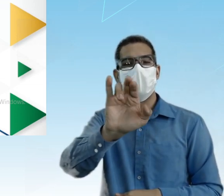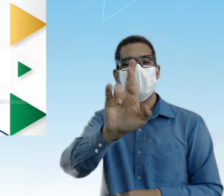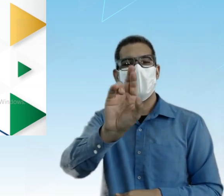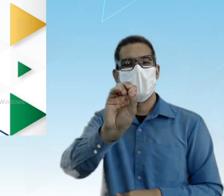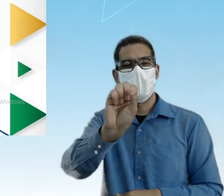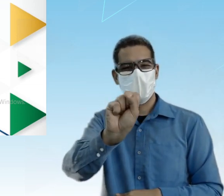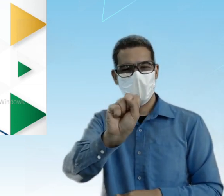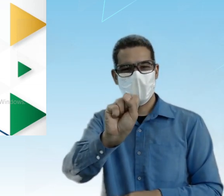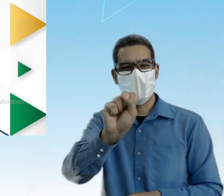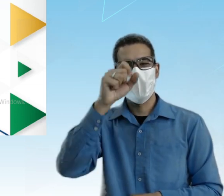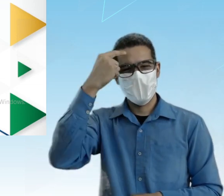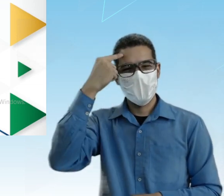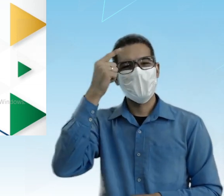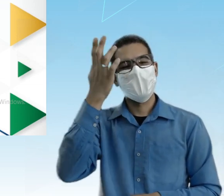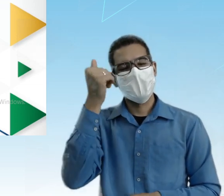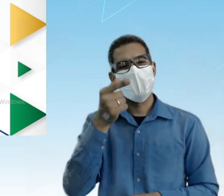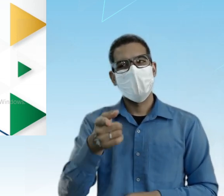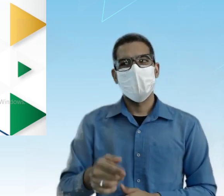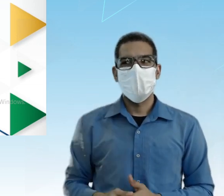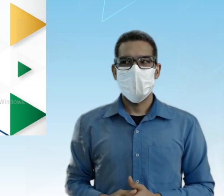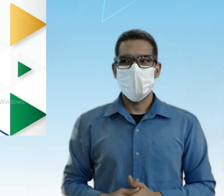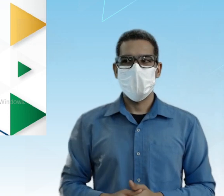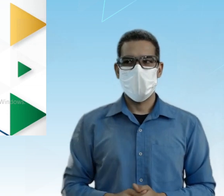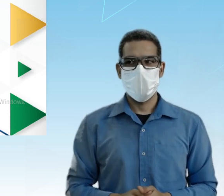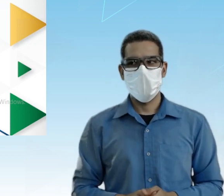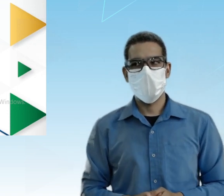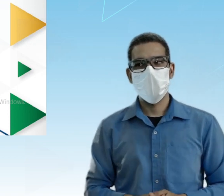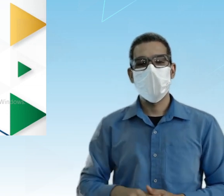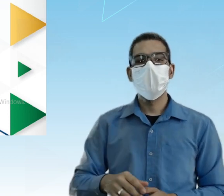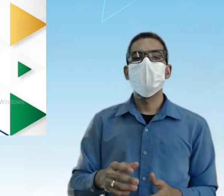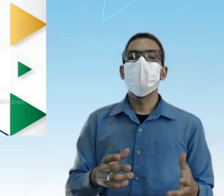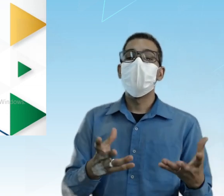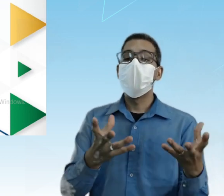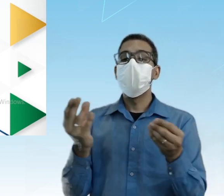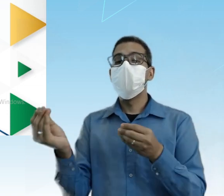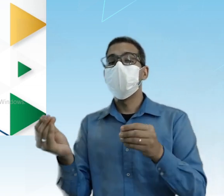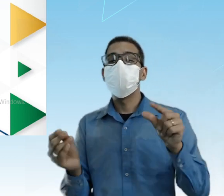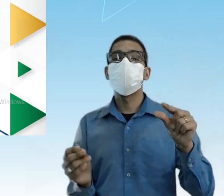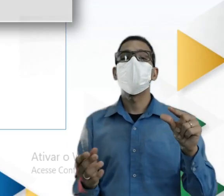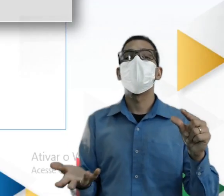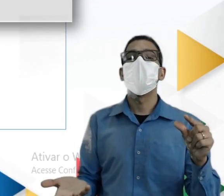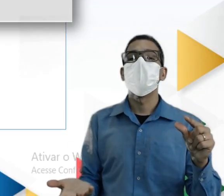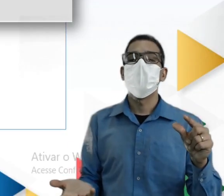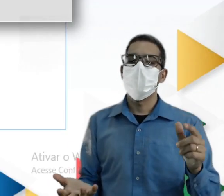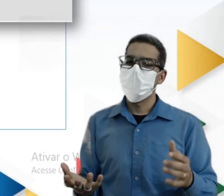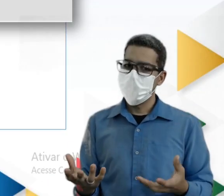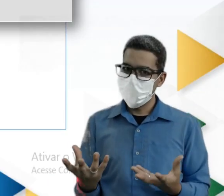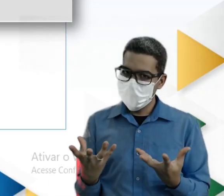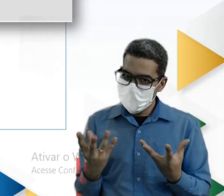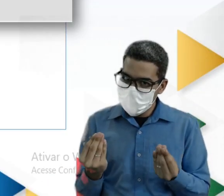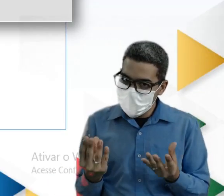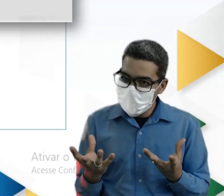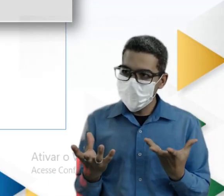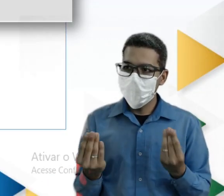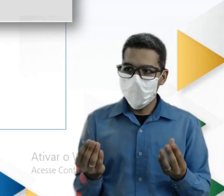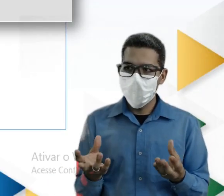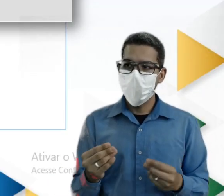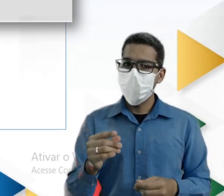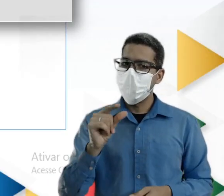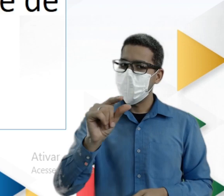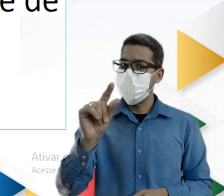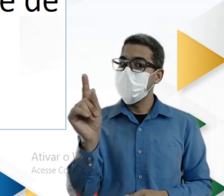ano. Tá certo, meus amores? É muito ou pouca gente? É muita, meus amores, não é